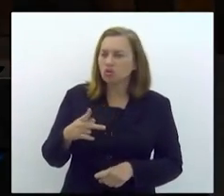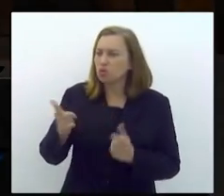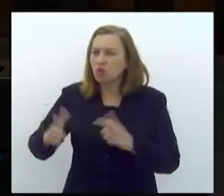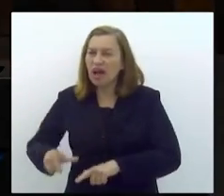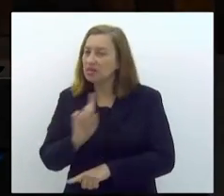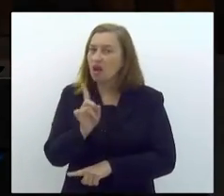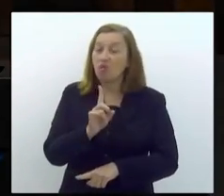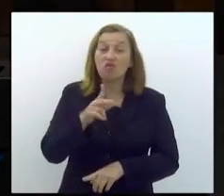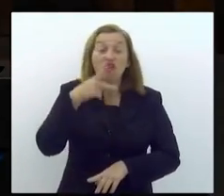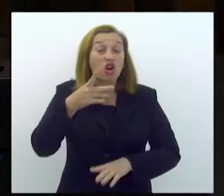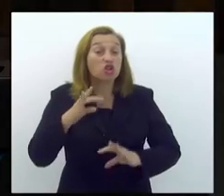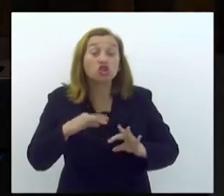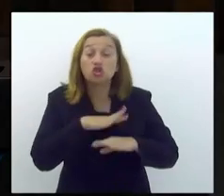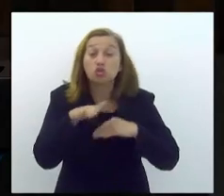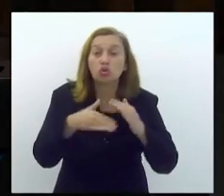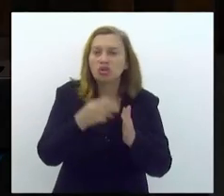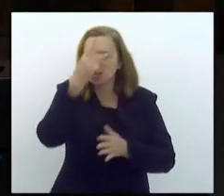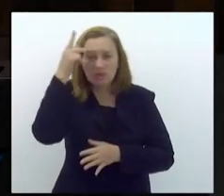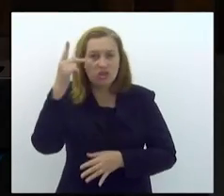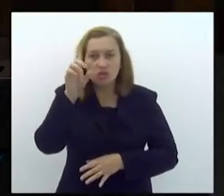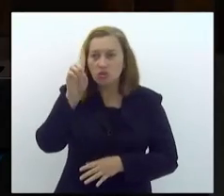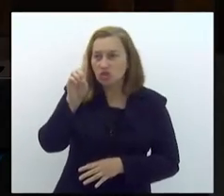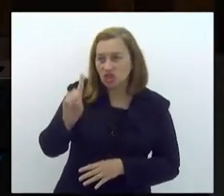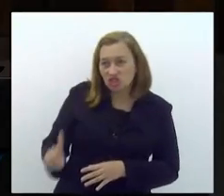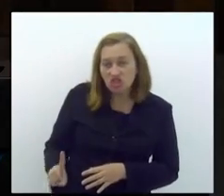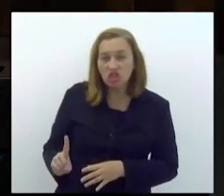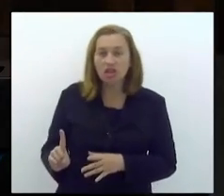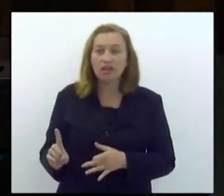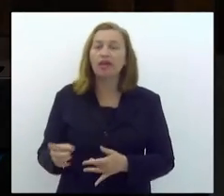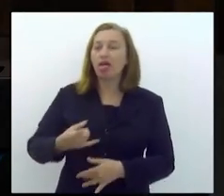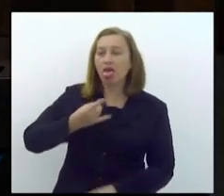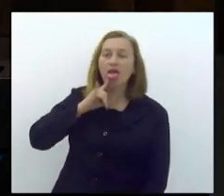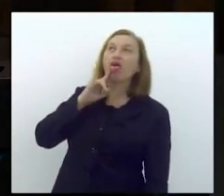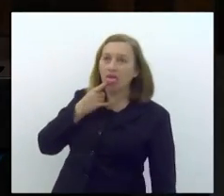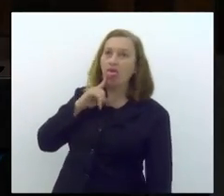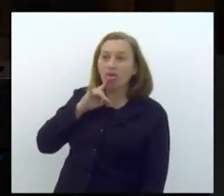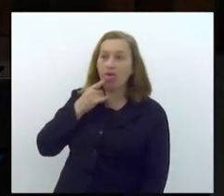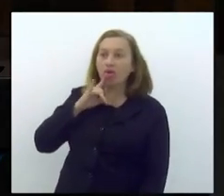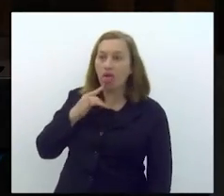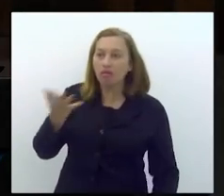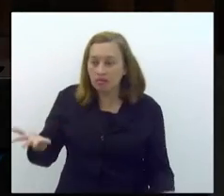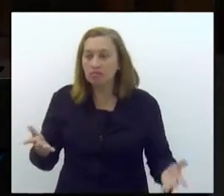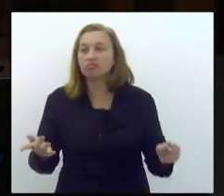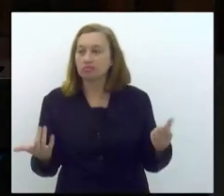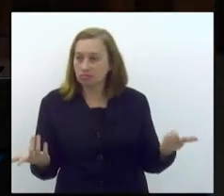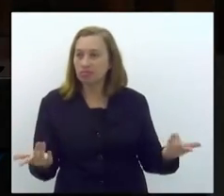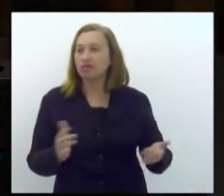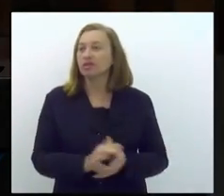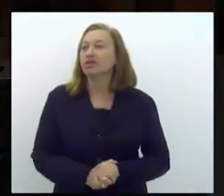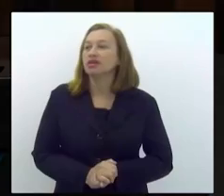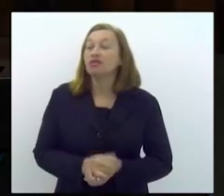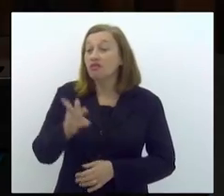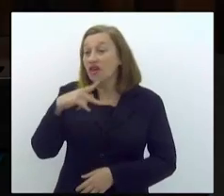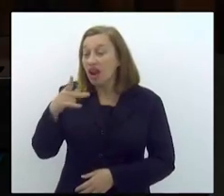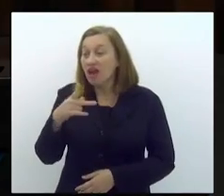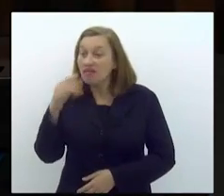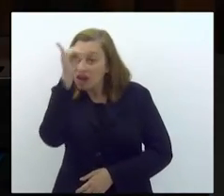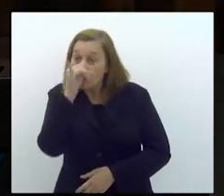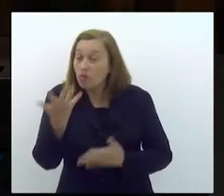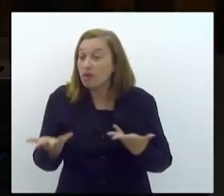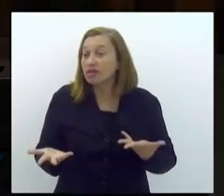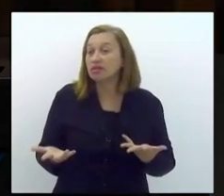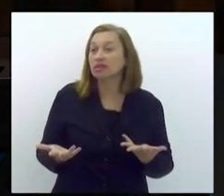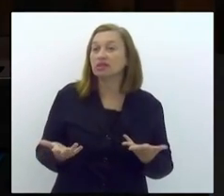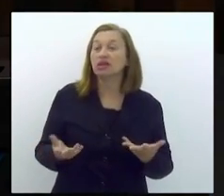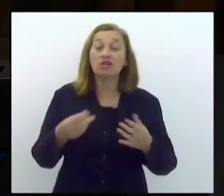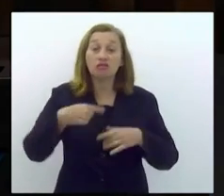falou de todo mundo da direita falou um monte de loucura lá deve ter bebido feito cão que ele é e foi lá falar besteira no shopping Municipal então